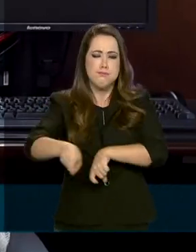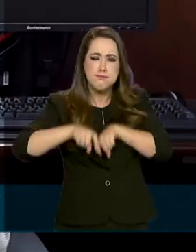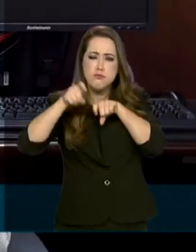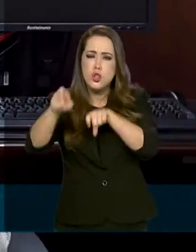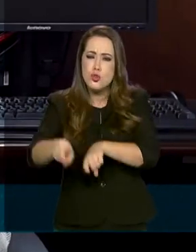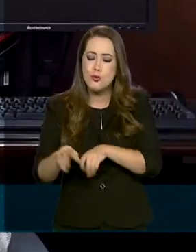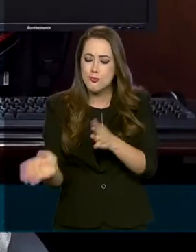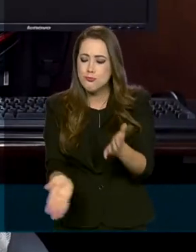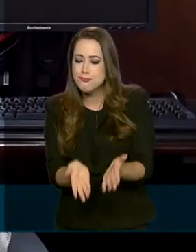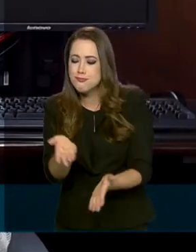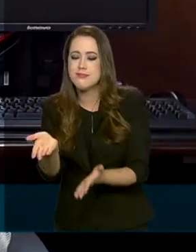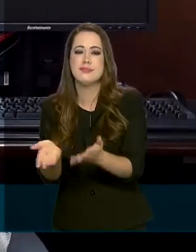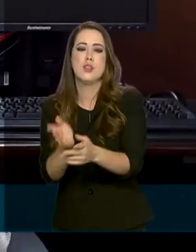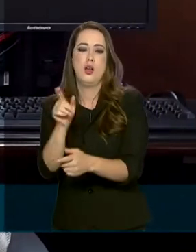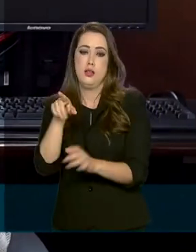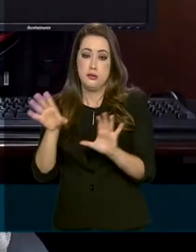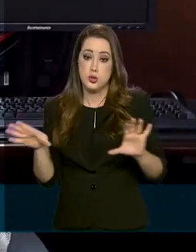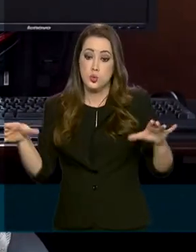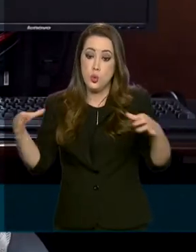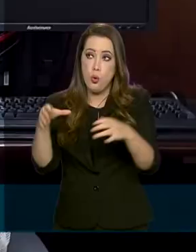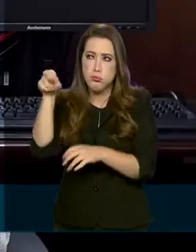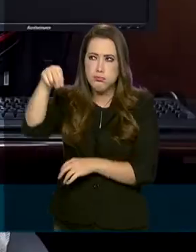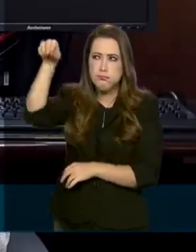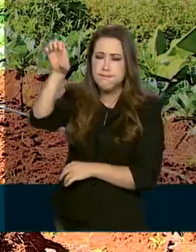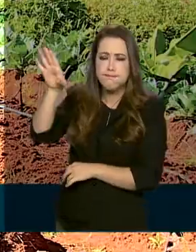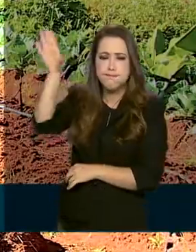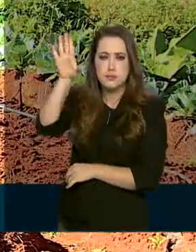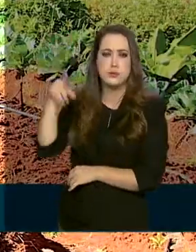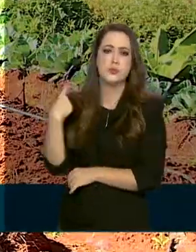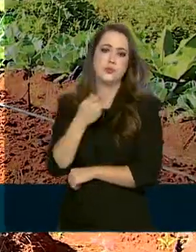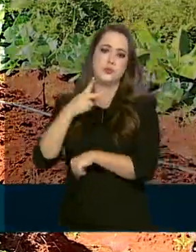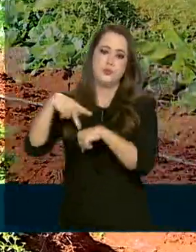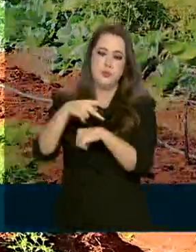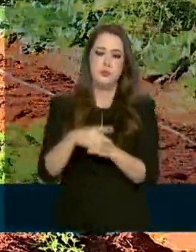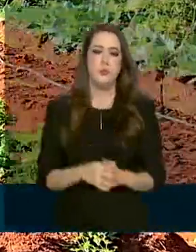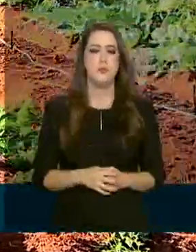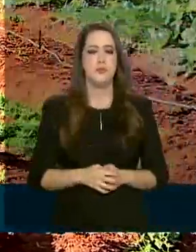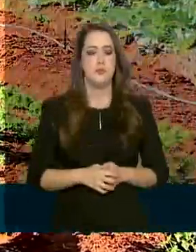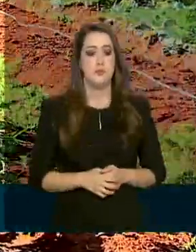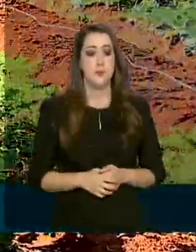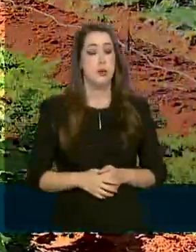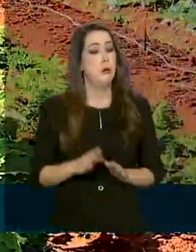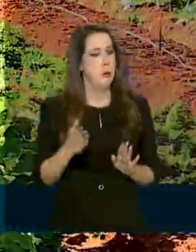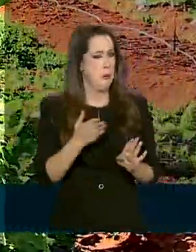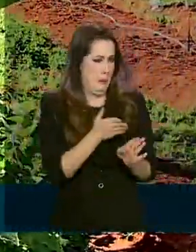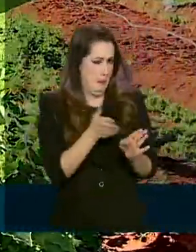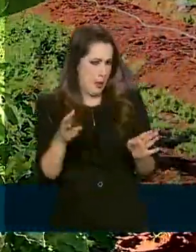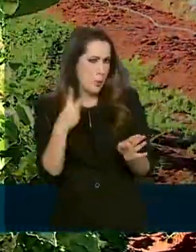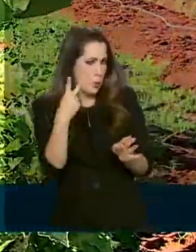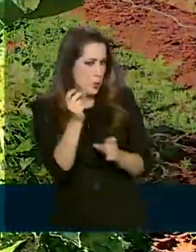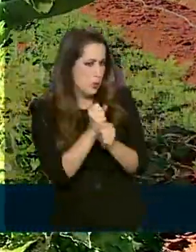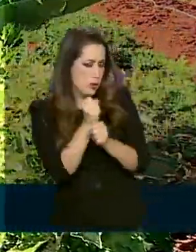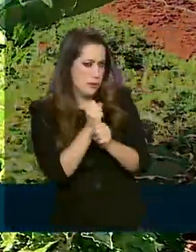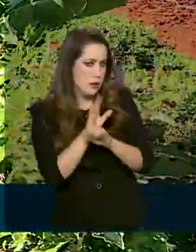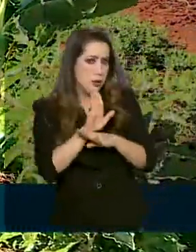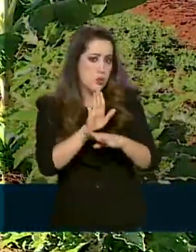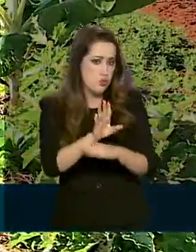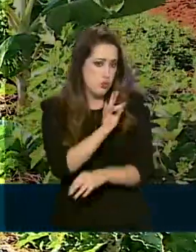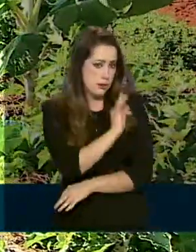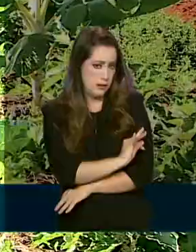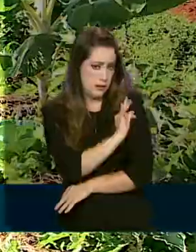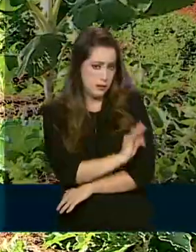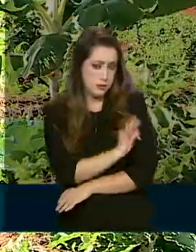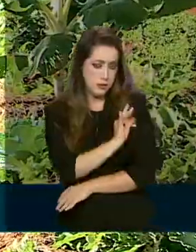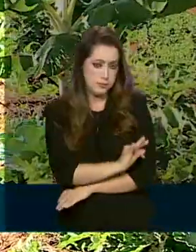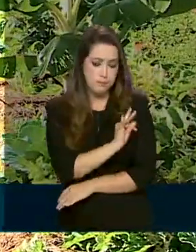atendidos nesta região do nosso país. Em um prazo de dois anos, a assistência técnica e extensão rural